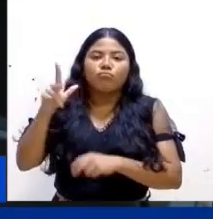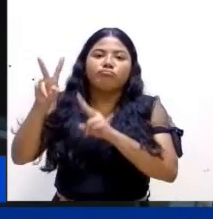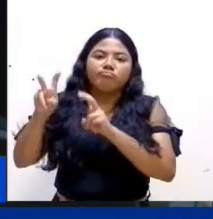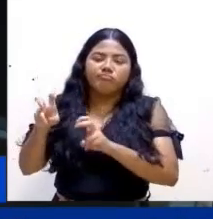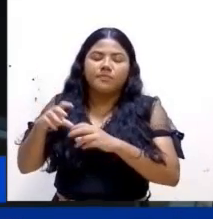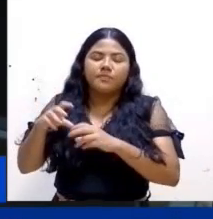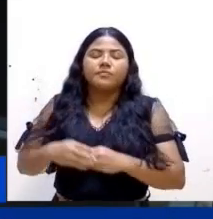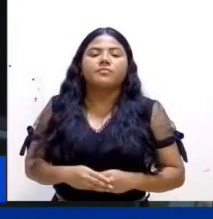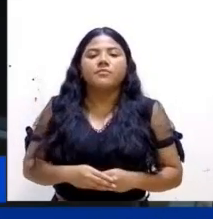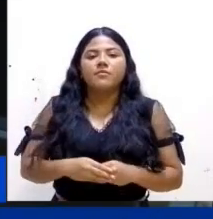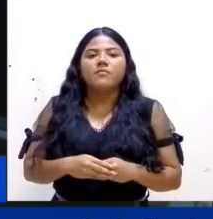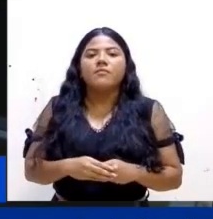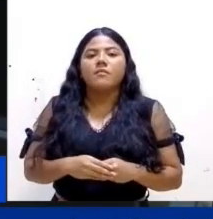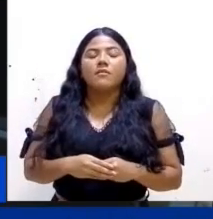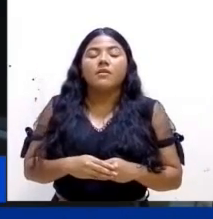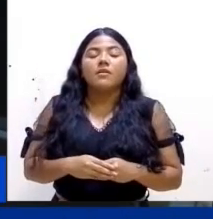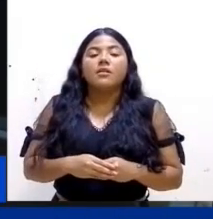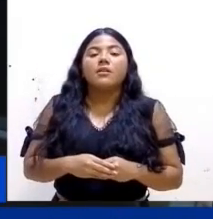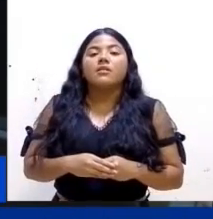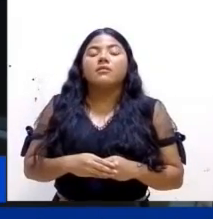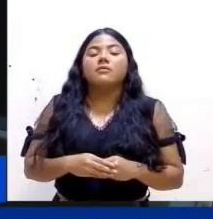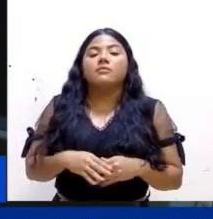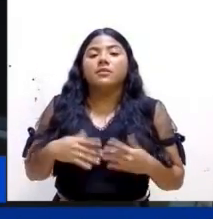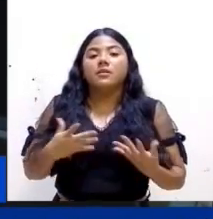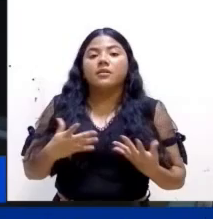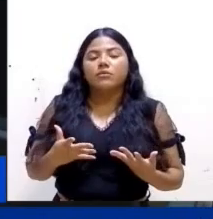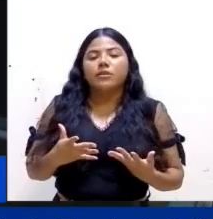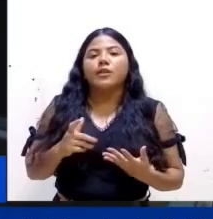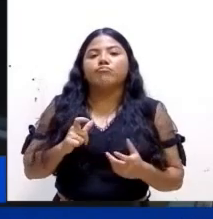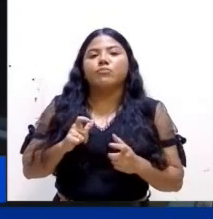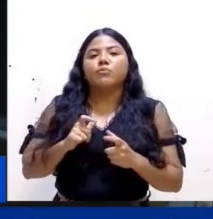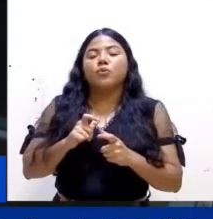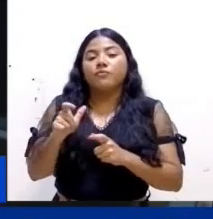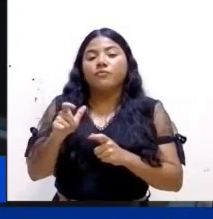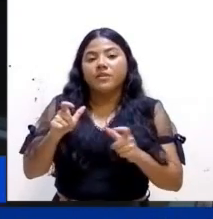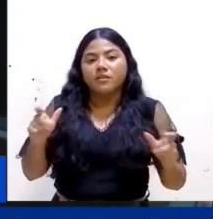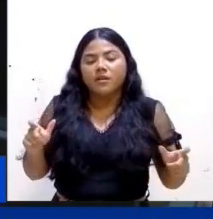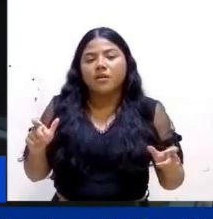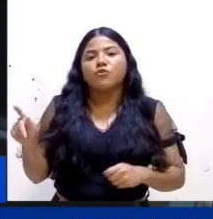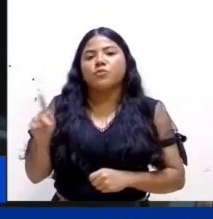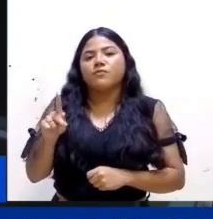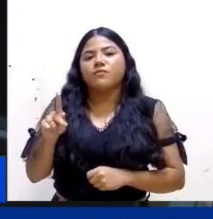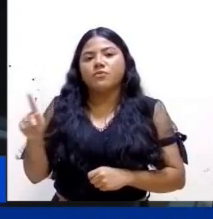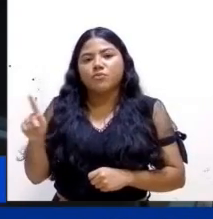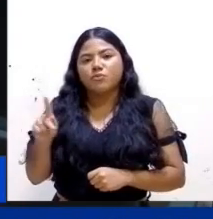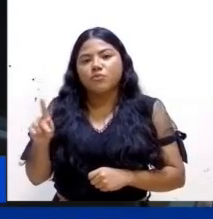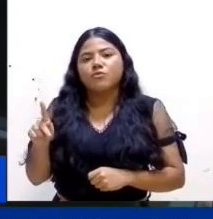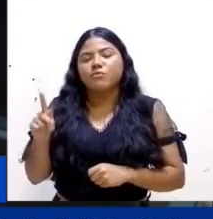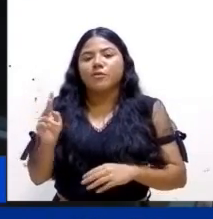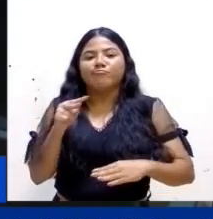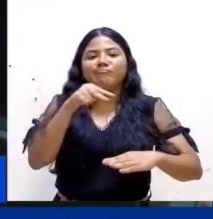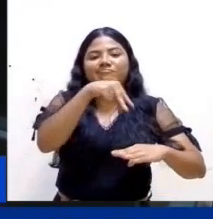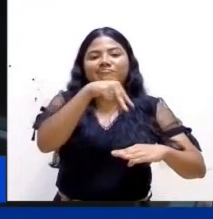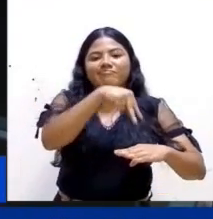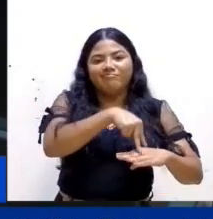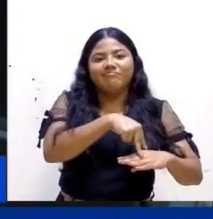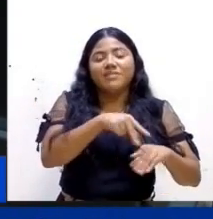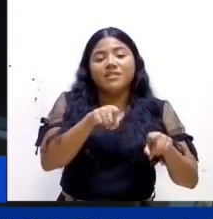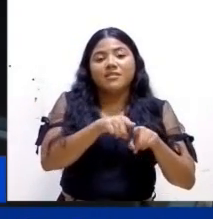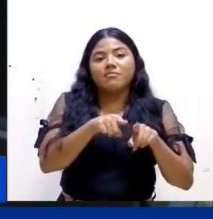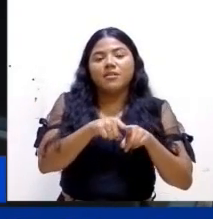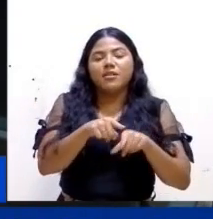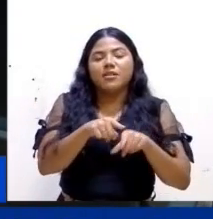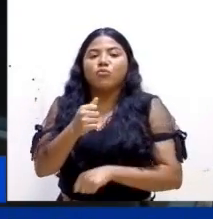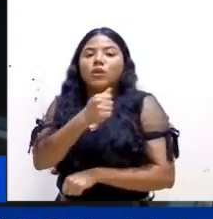lanche, eu gostaria que os professores ficassem aqui em cima e os alunos aqui embaixo para a gente bater uma foto de